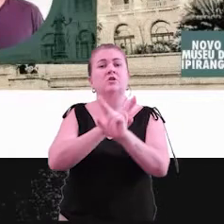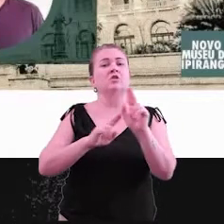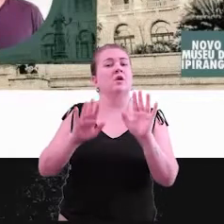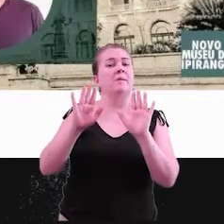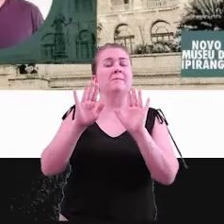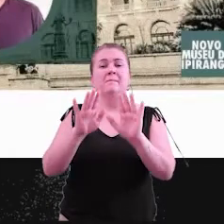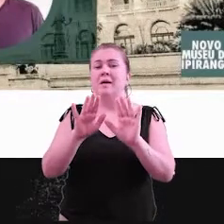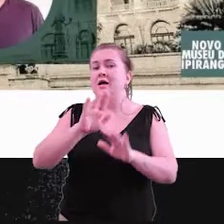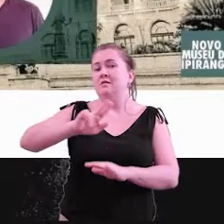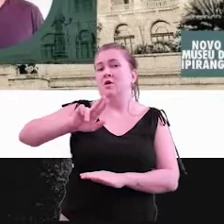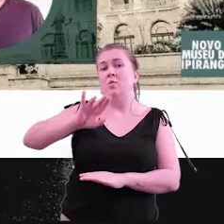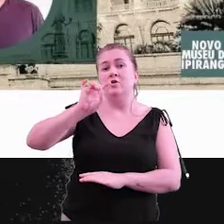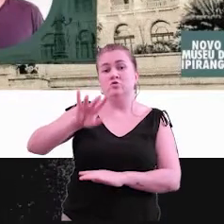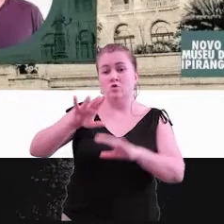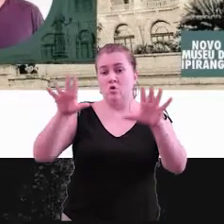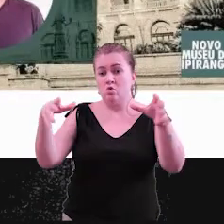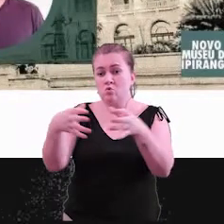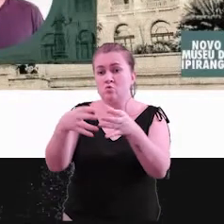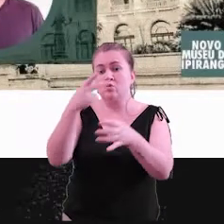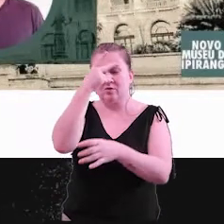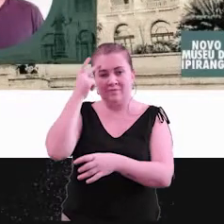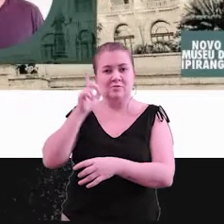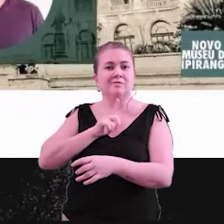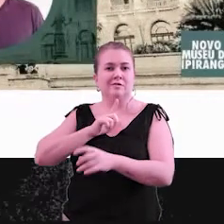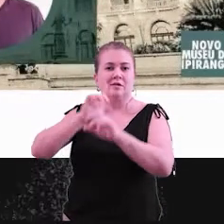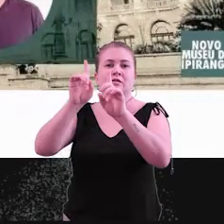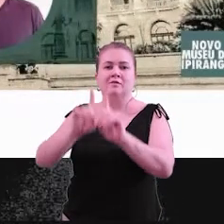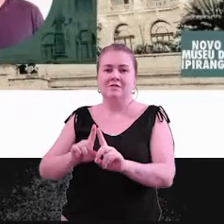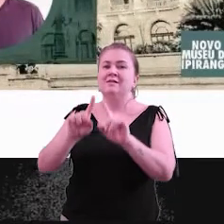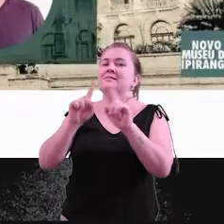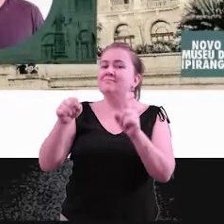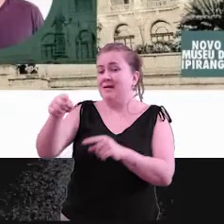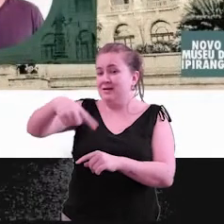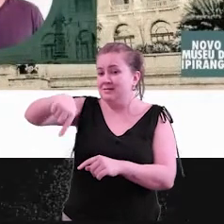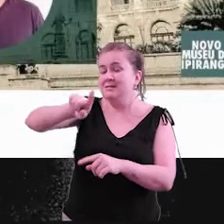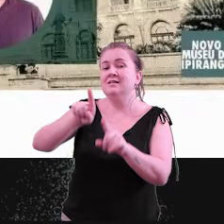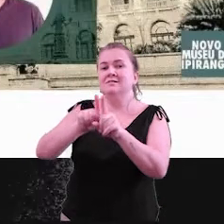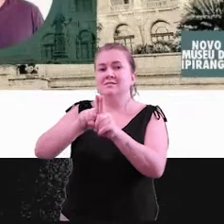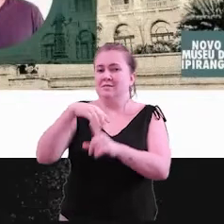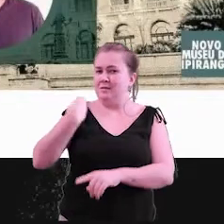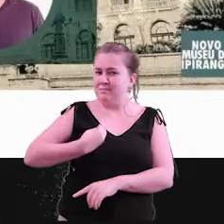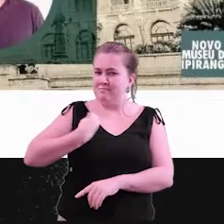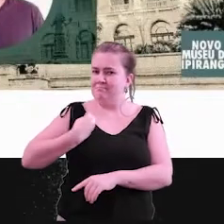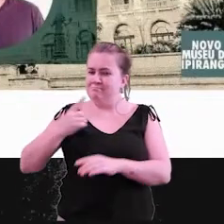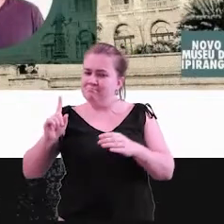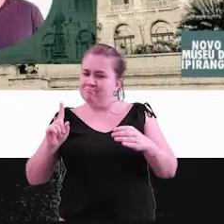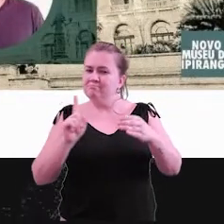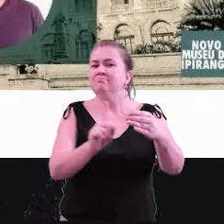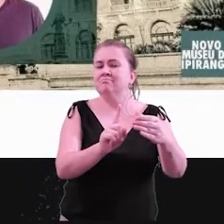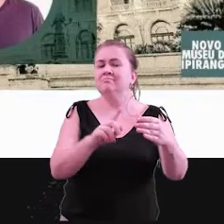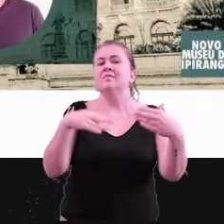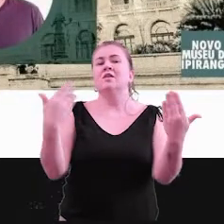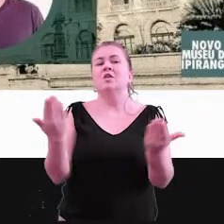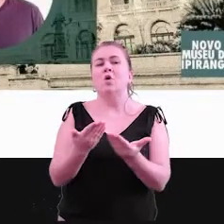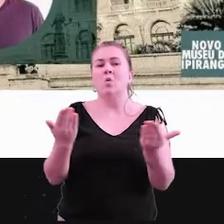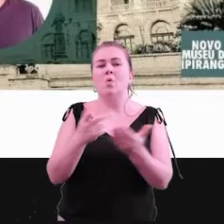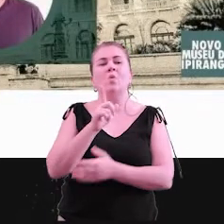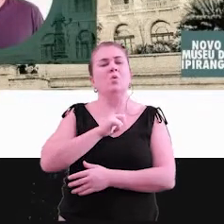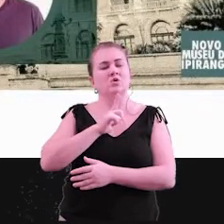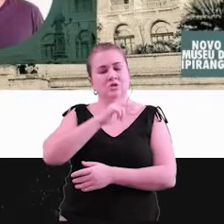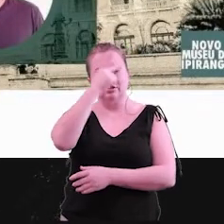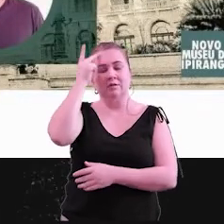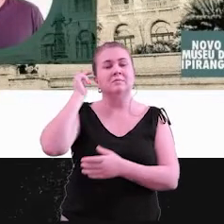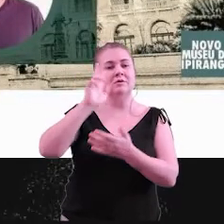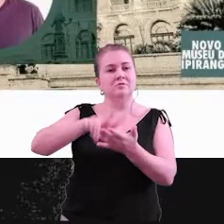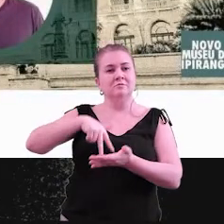as pessoas com deficiência, mas feitas por elas. Então, a gente tem hoje, né, pessoas que são